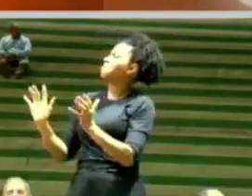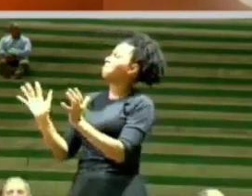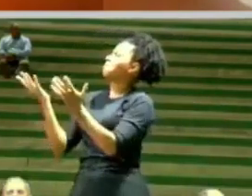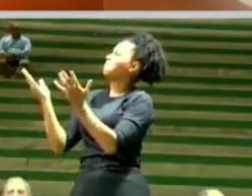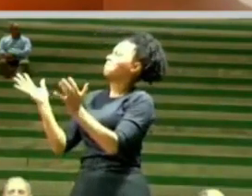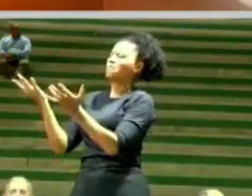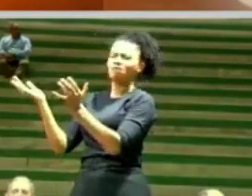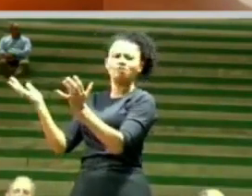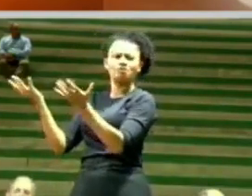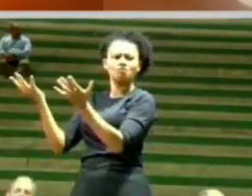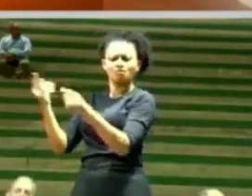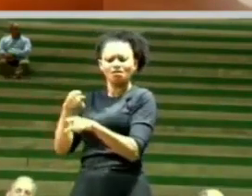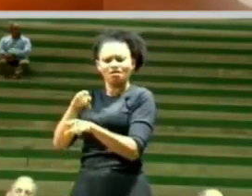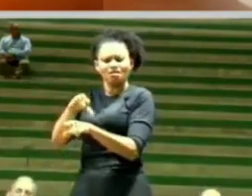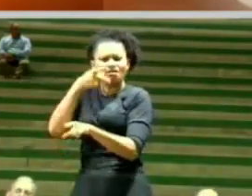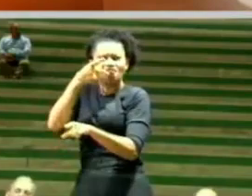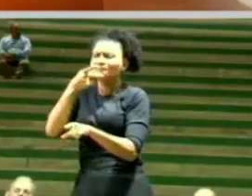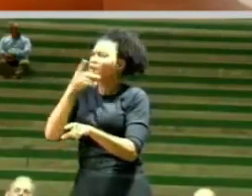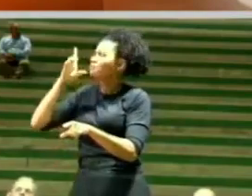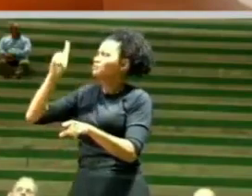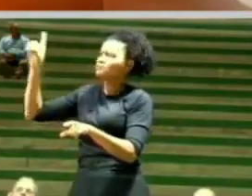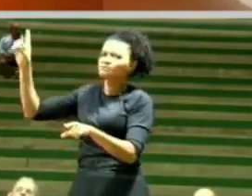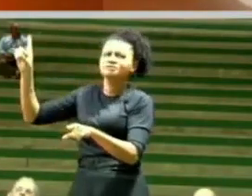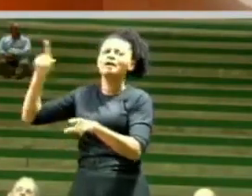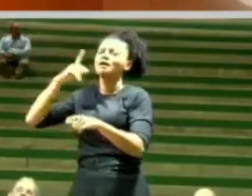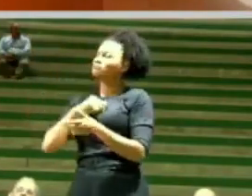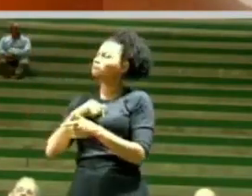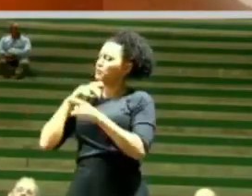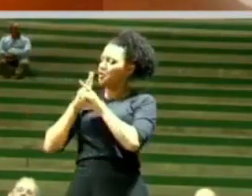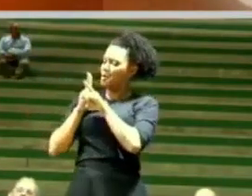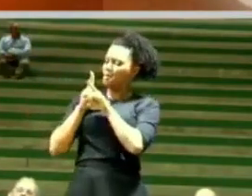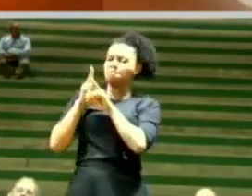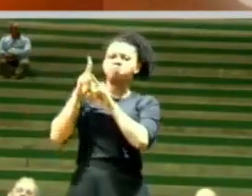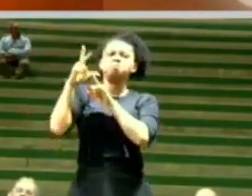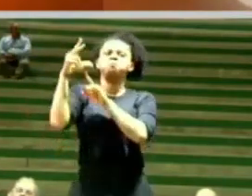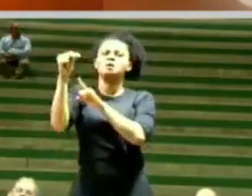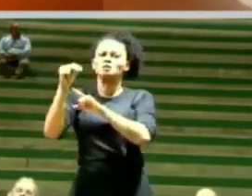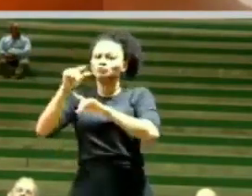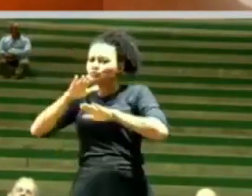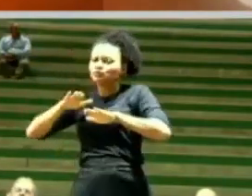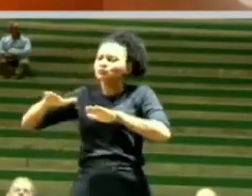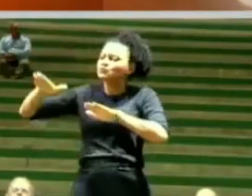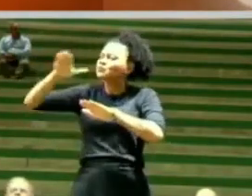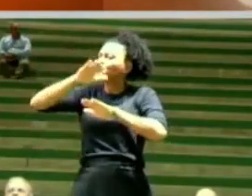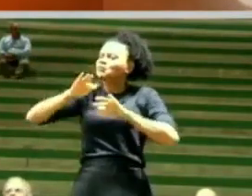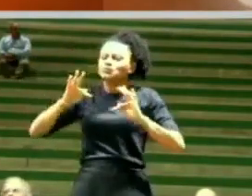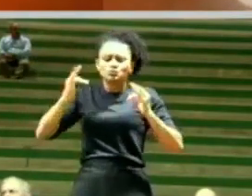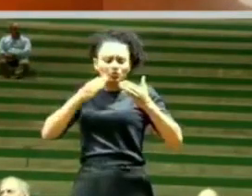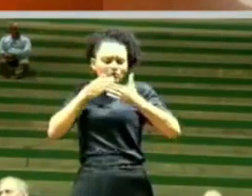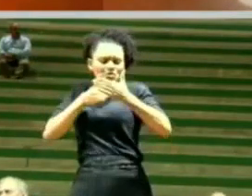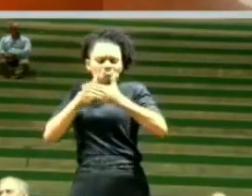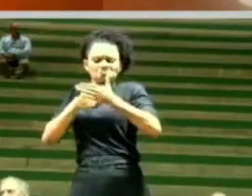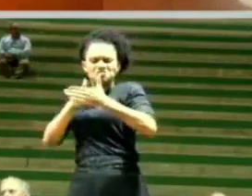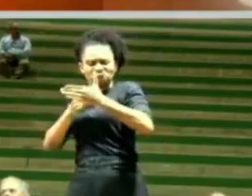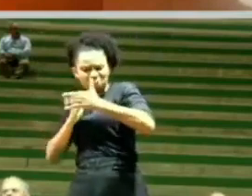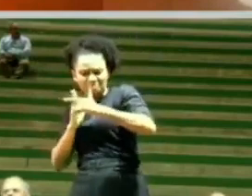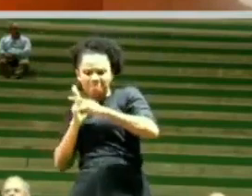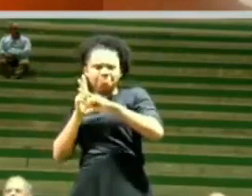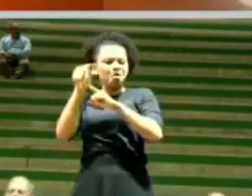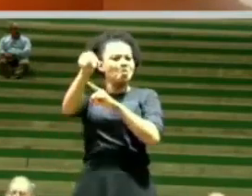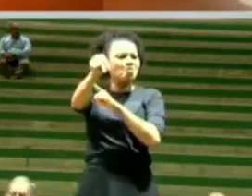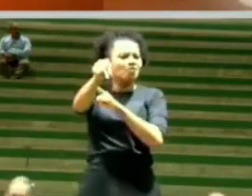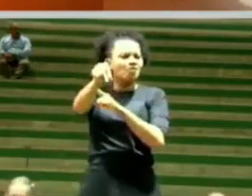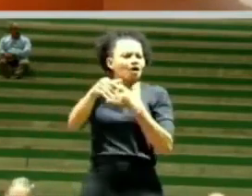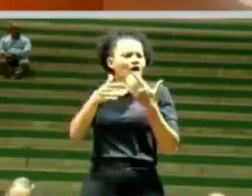dizendo que Deus o faz triunfar sobre todas as limitações. A